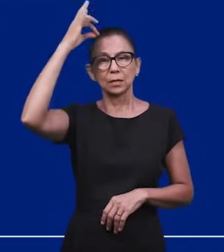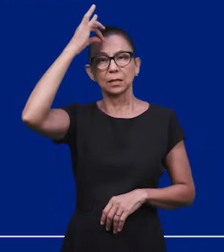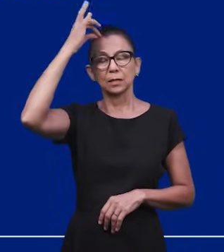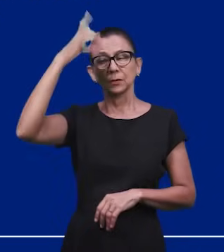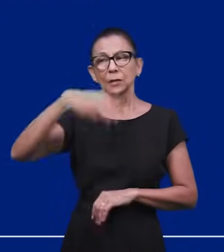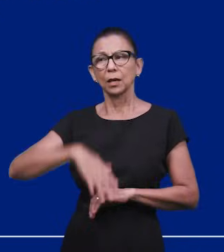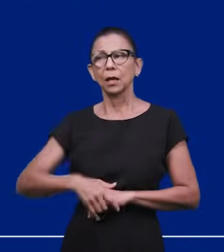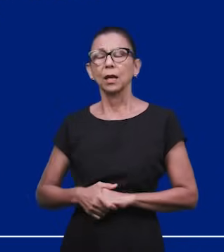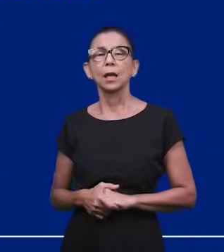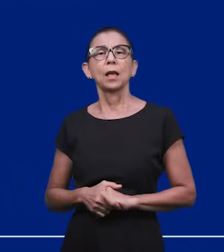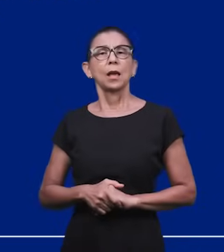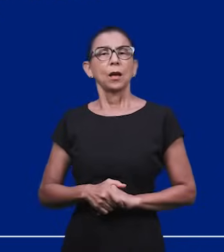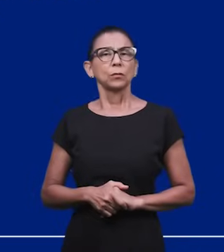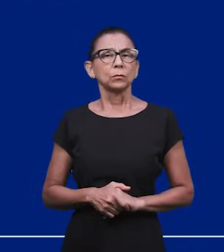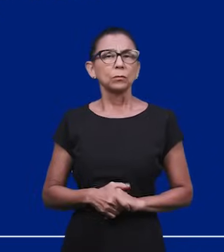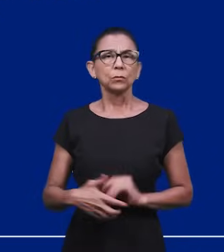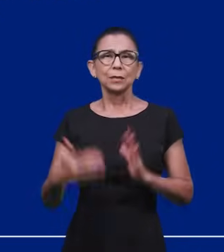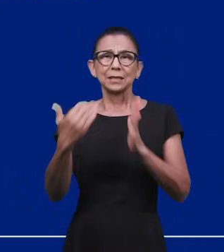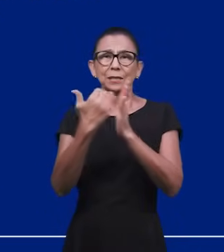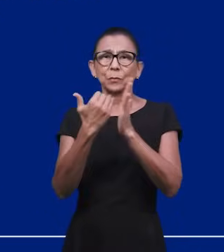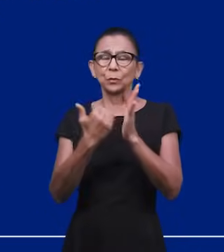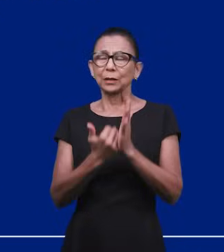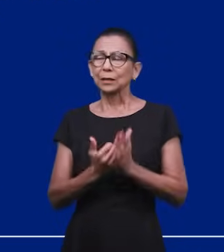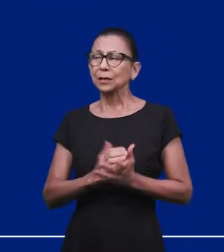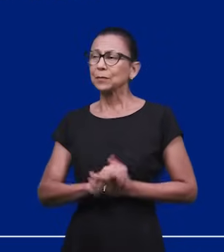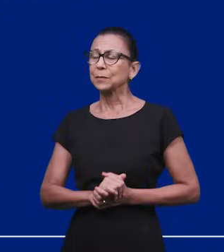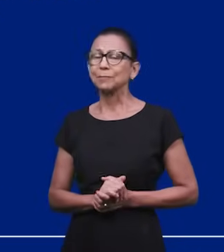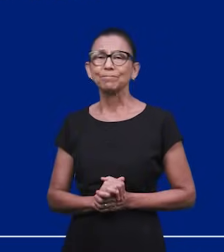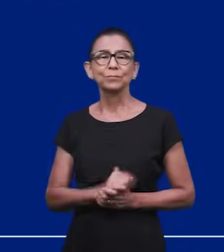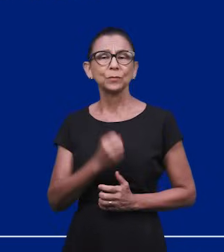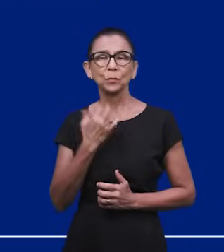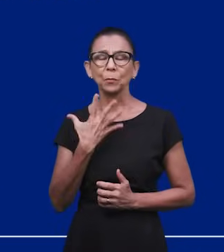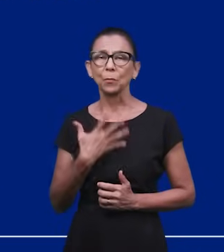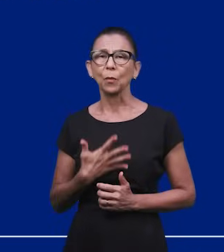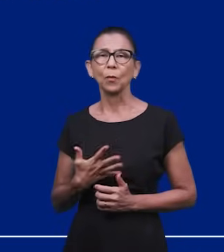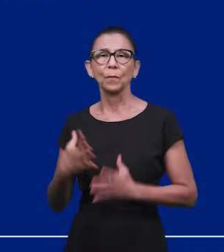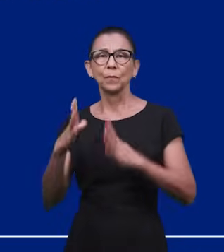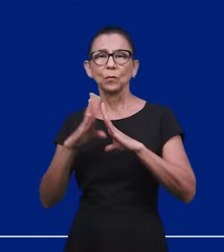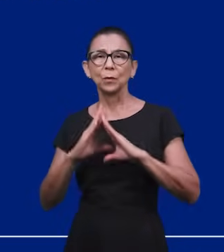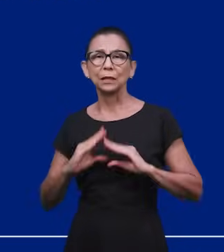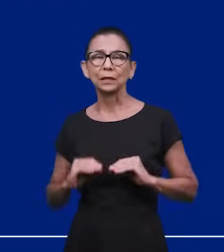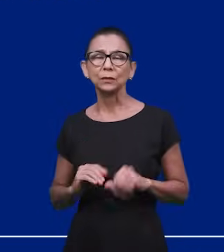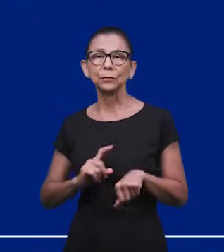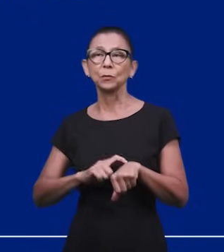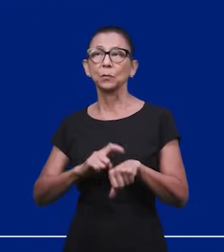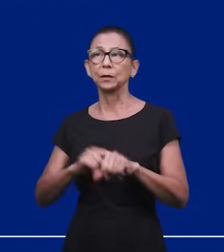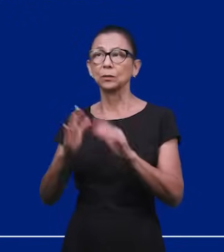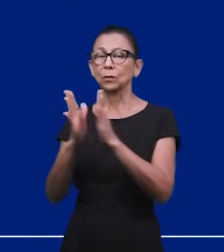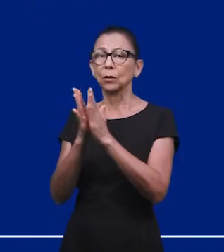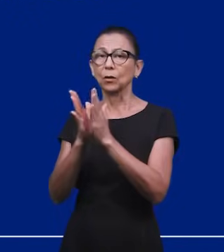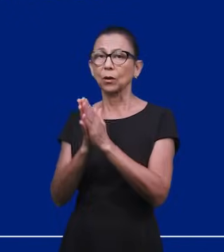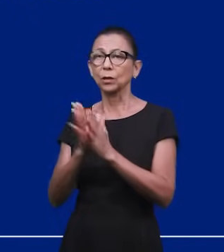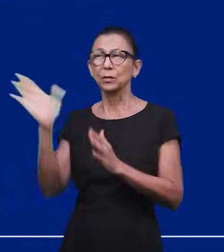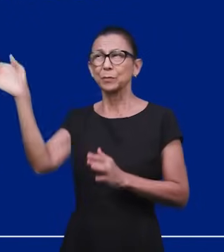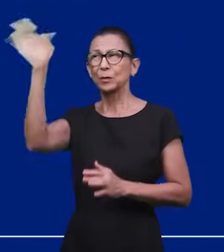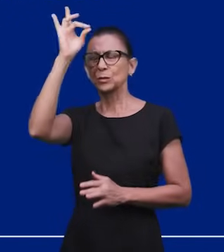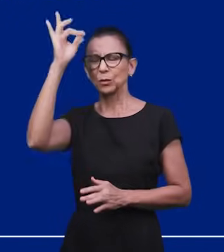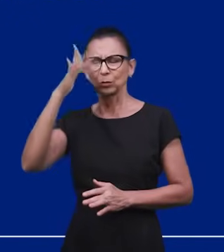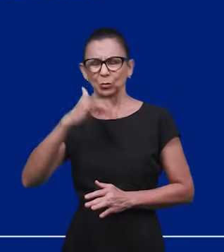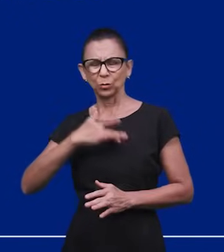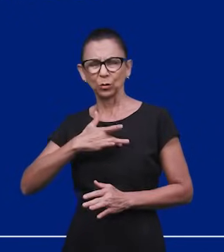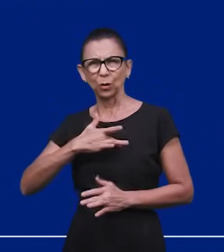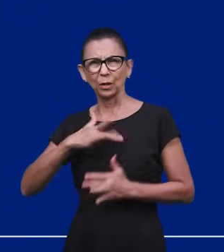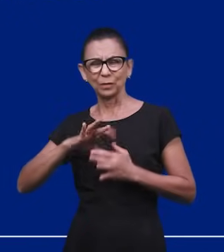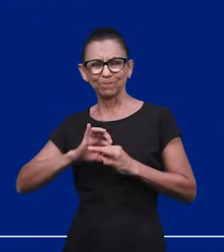o programa é fonte de refrigério para o nosso coração. Sinto a operação do Espírito Santo tocando a minha alma e me levando a uma